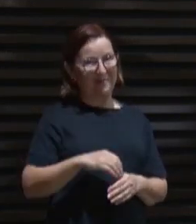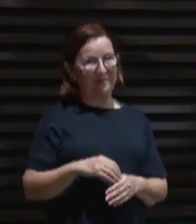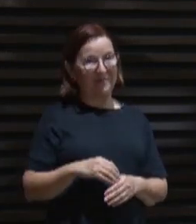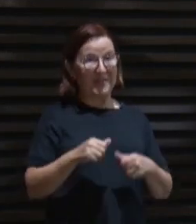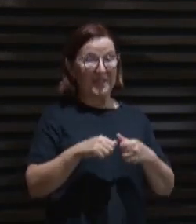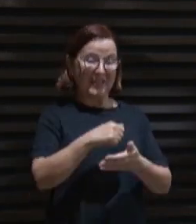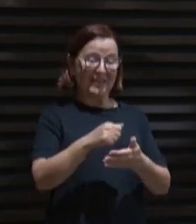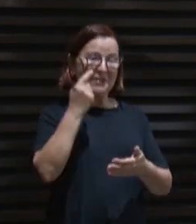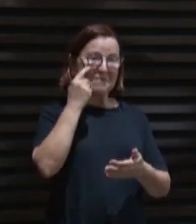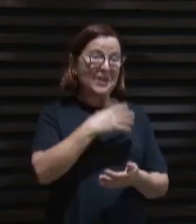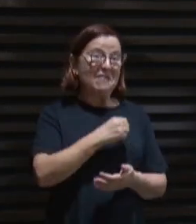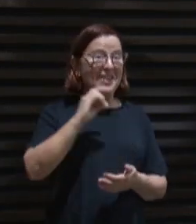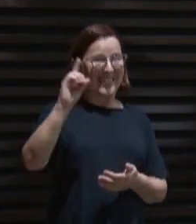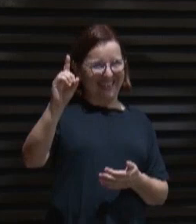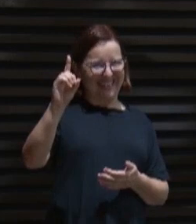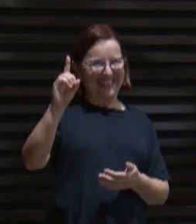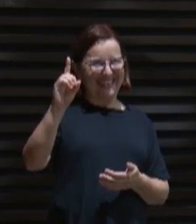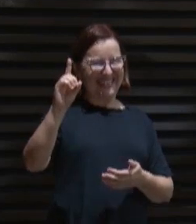do Altíssimo.